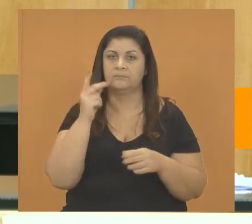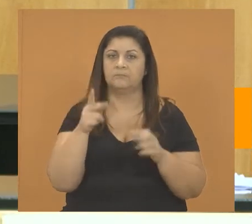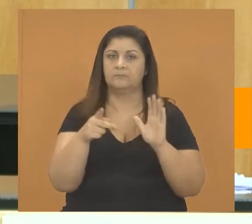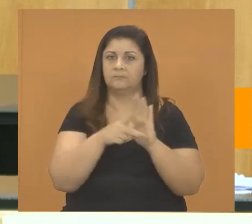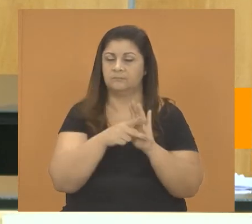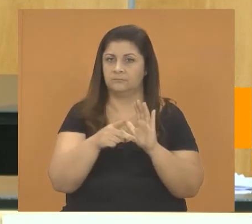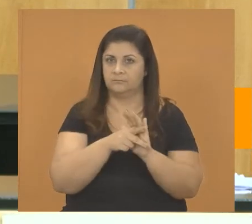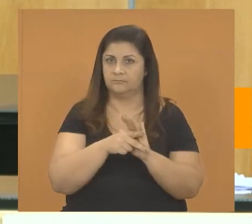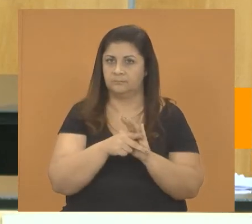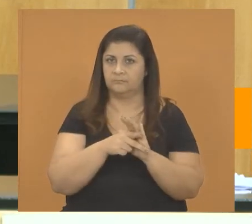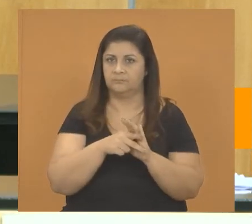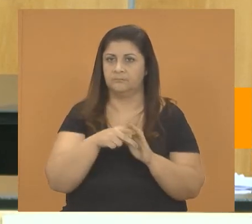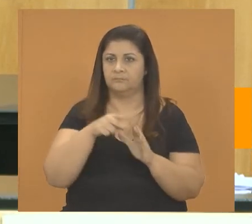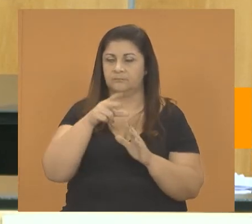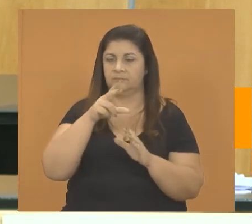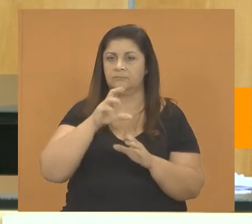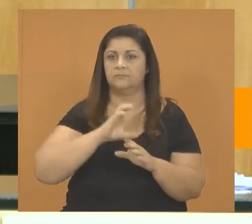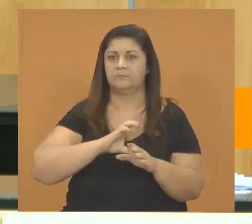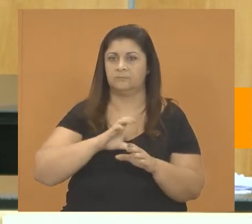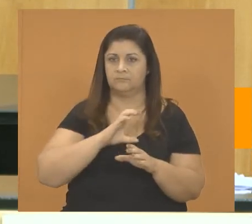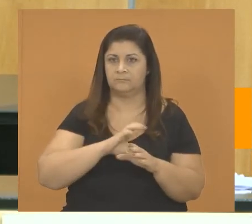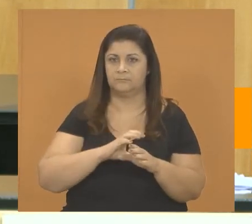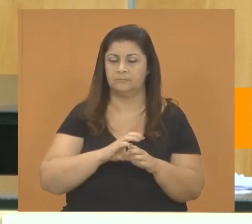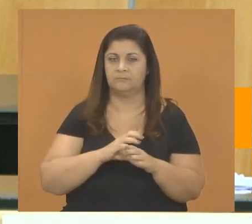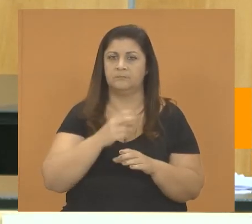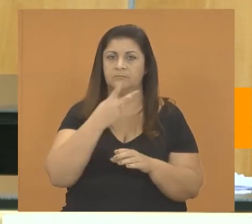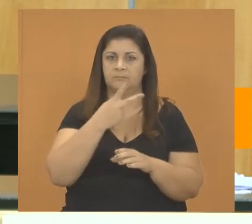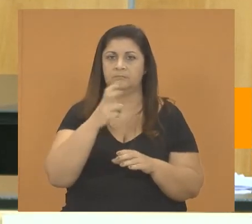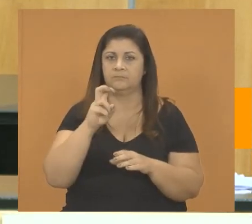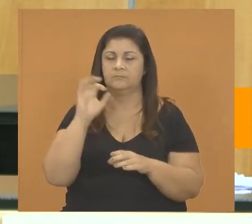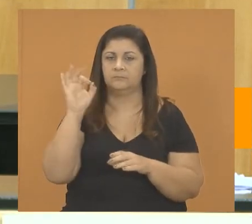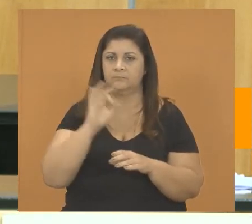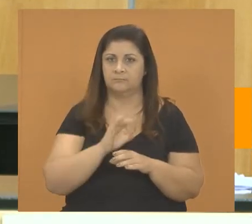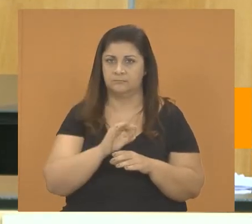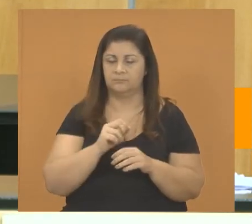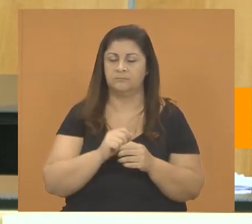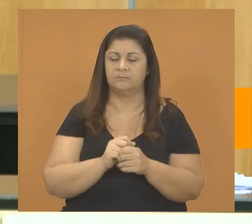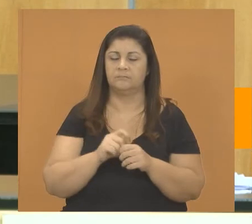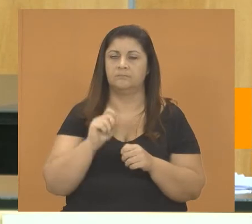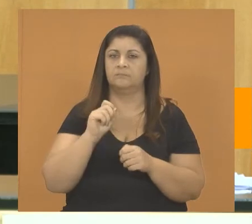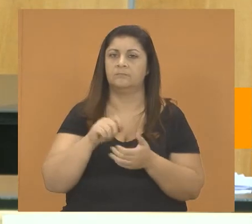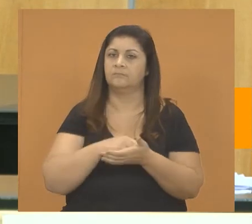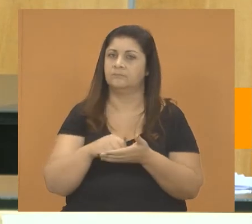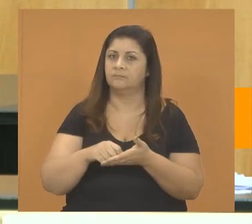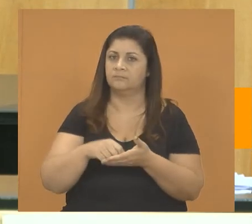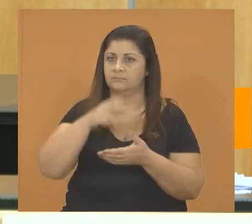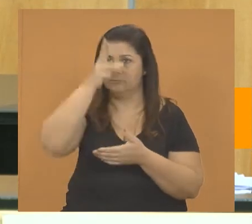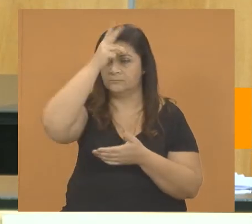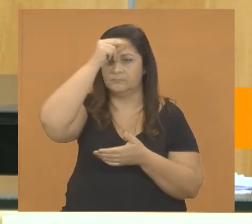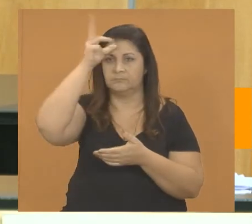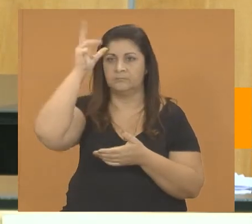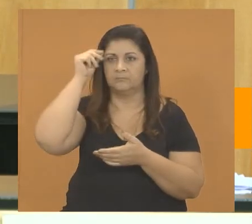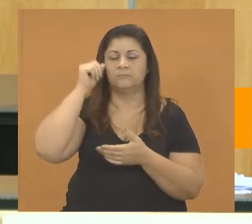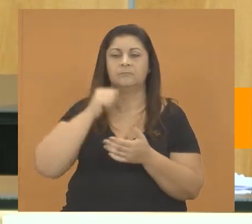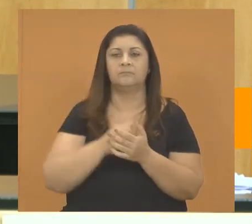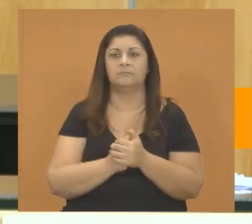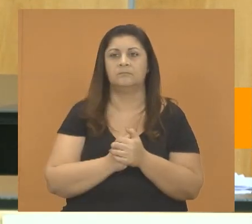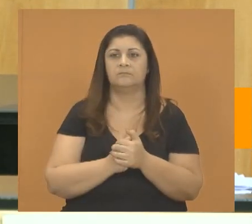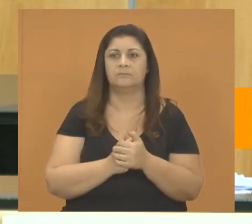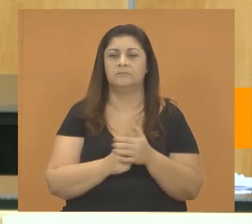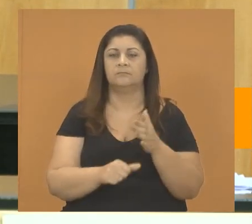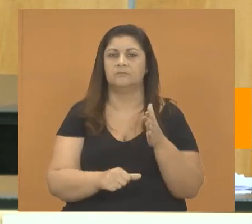efetivo autor do projeto verde é prefeito municipal isaías josé de santana na primeira votação